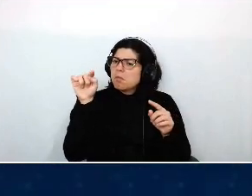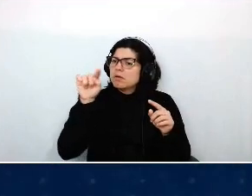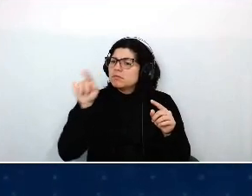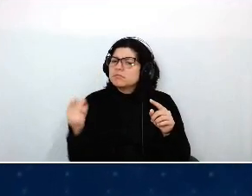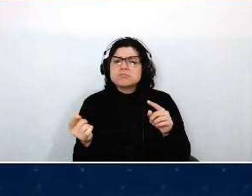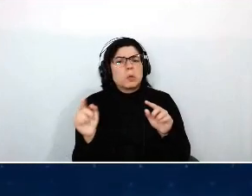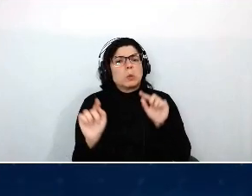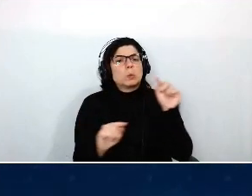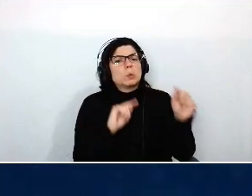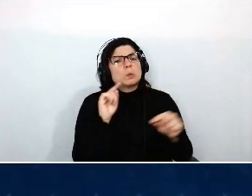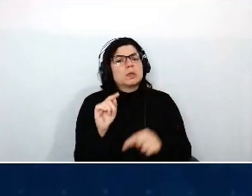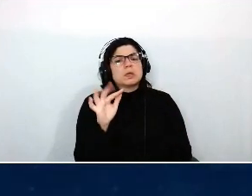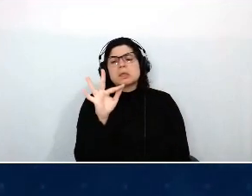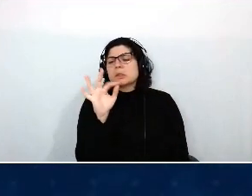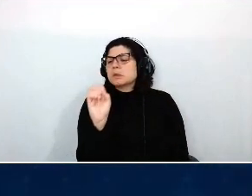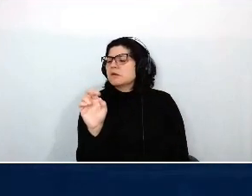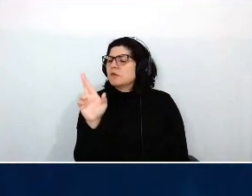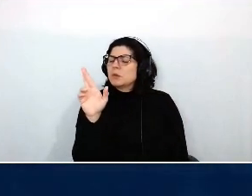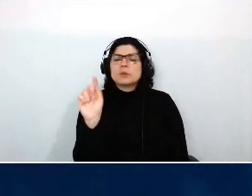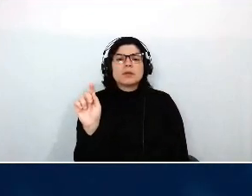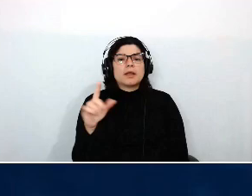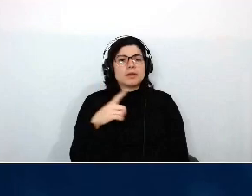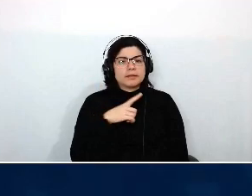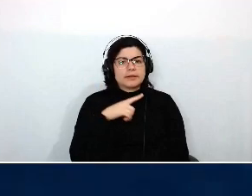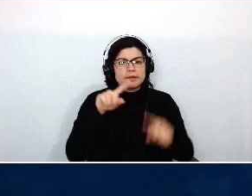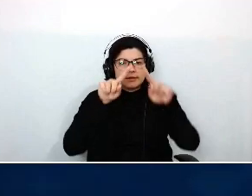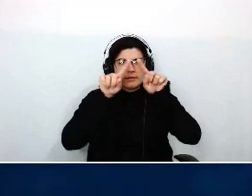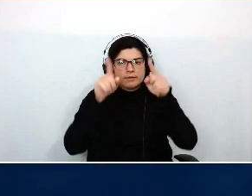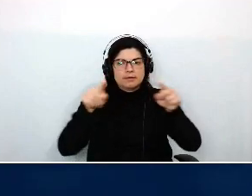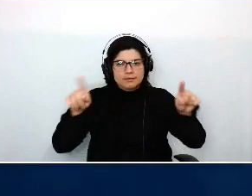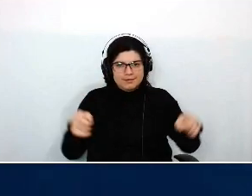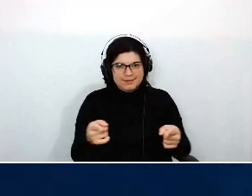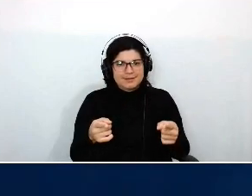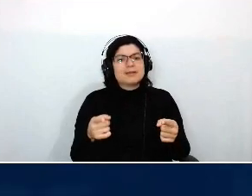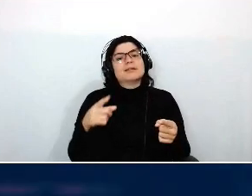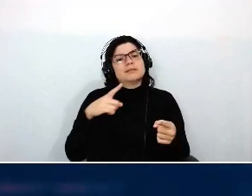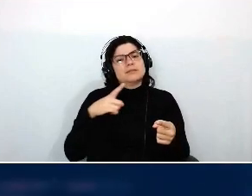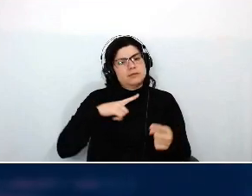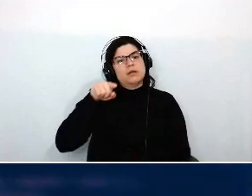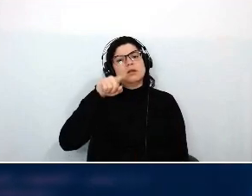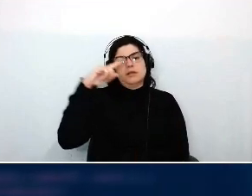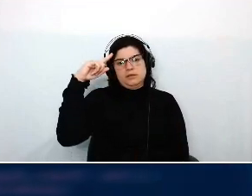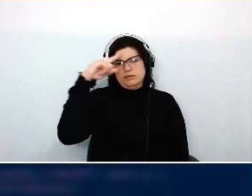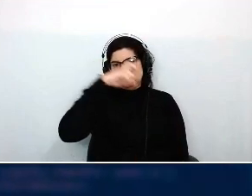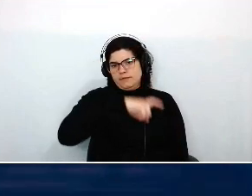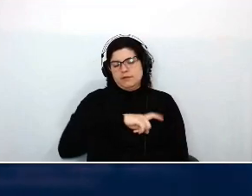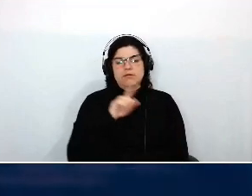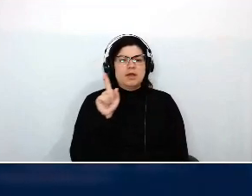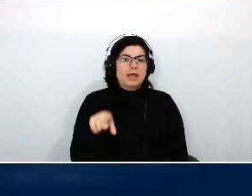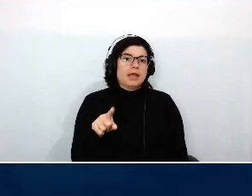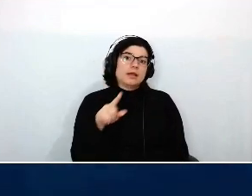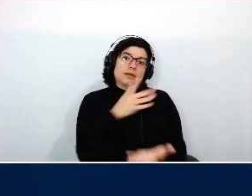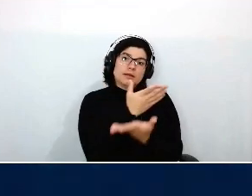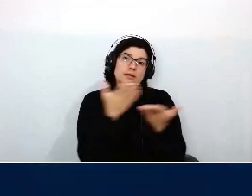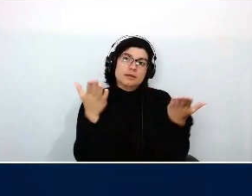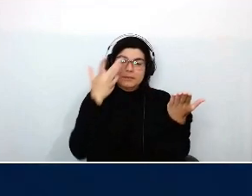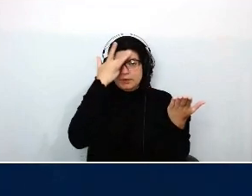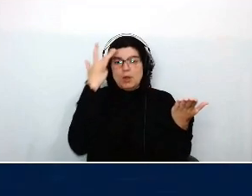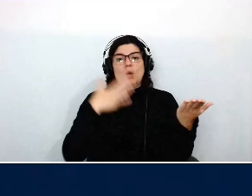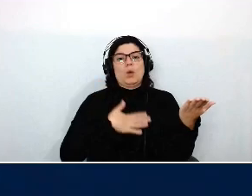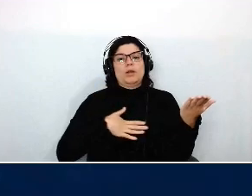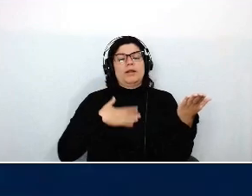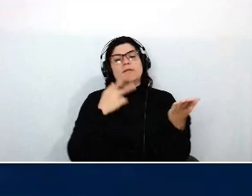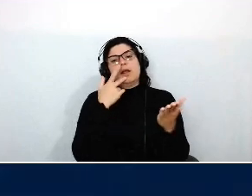O que vai acontecer ali? Tem chave? Isso é difícil. Tá? E isso aqui, geralmente a galera gosta de falar de linguagem